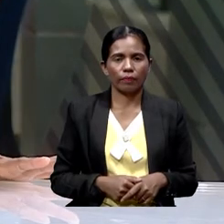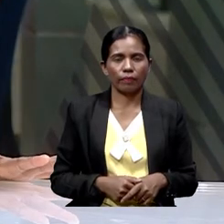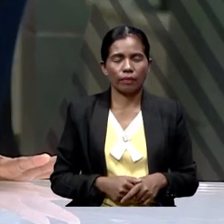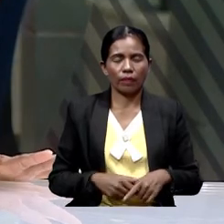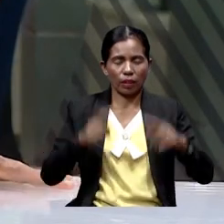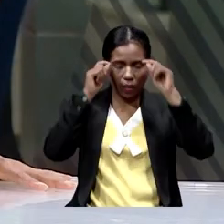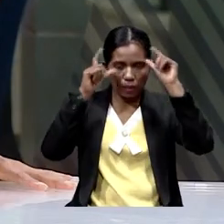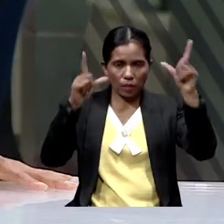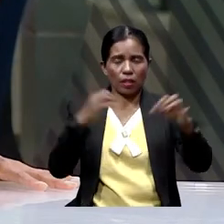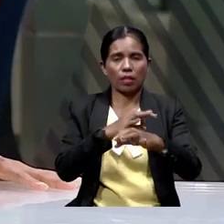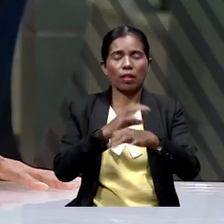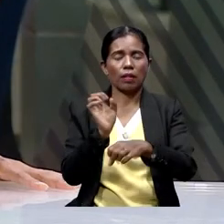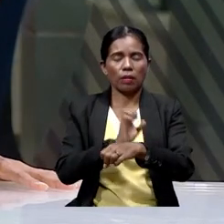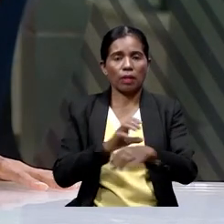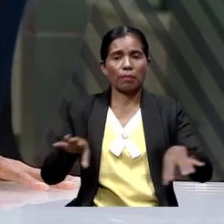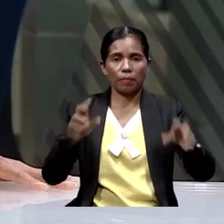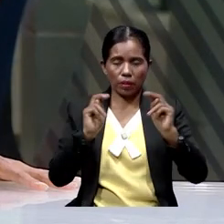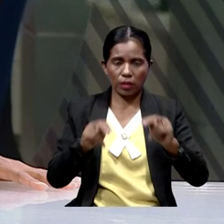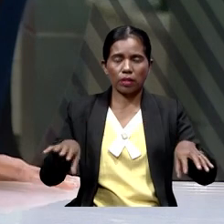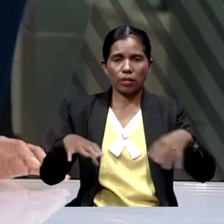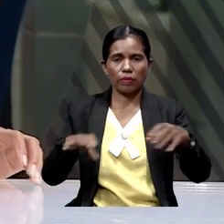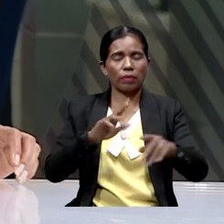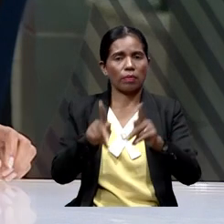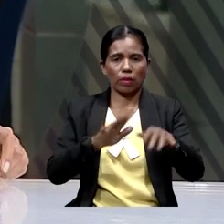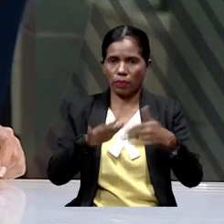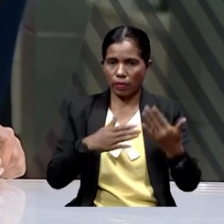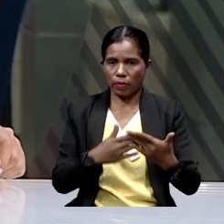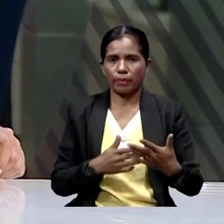Timor-Leste, a tu recuperar a economia, precisa colaboração em Tirar e Roto.